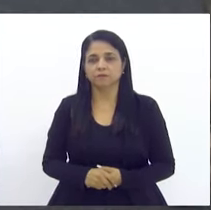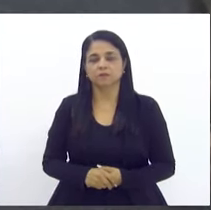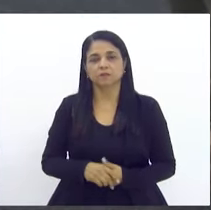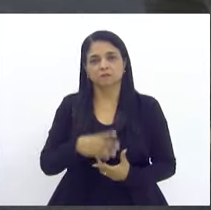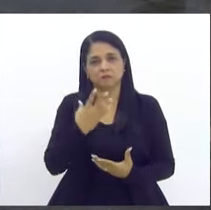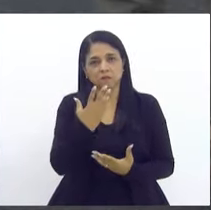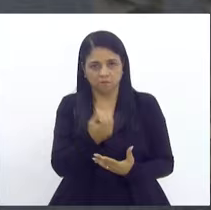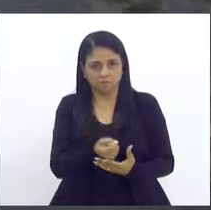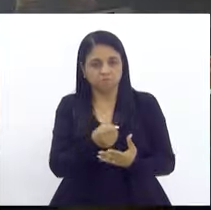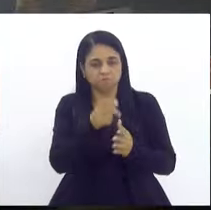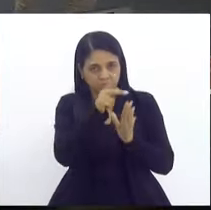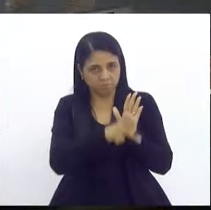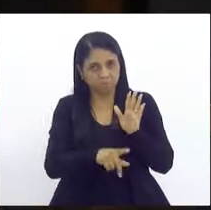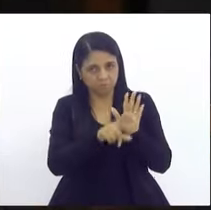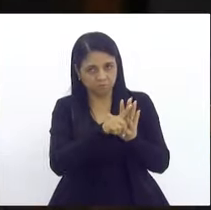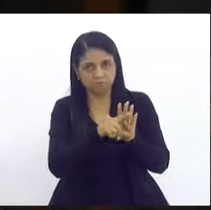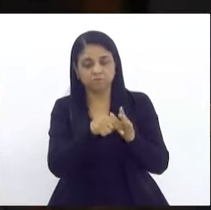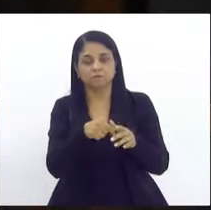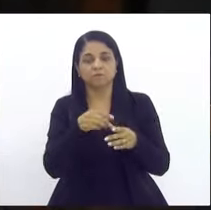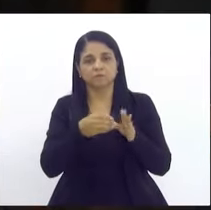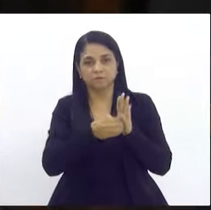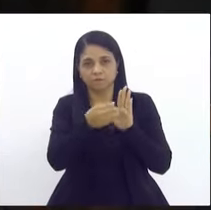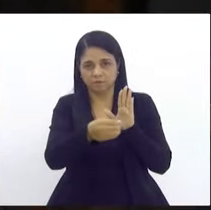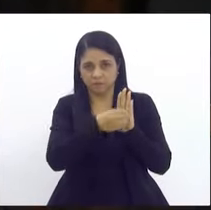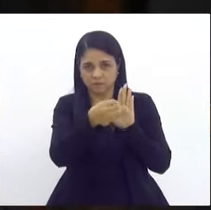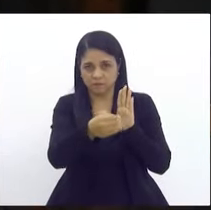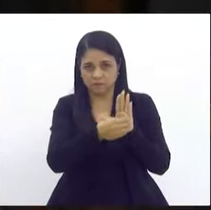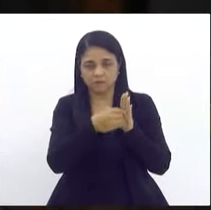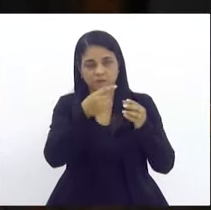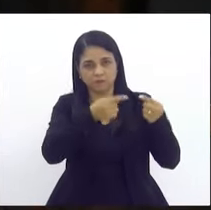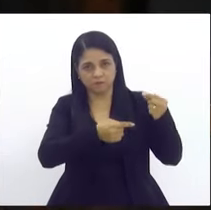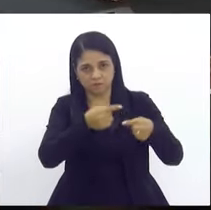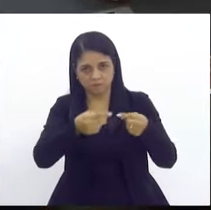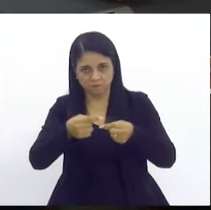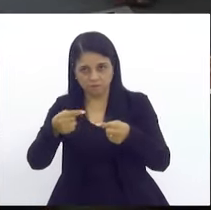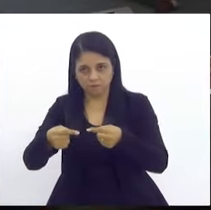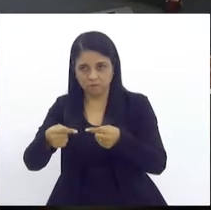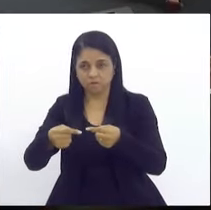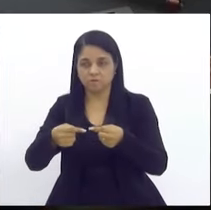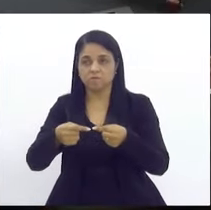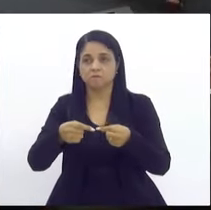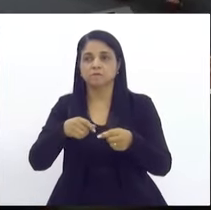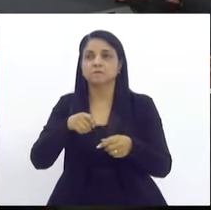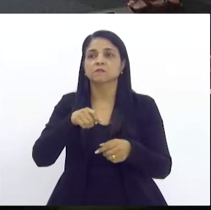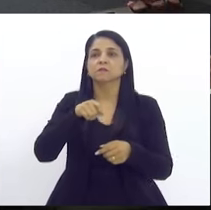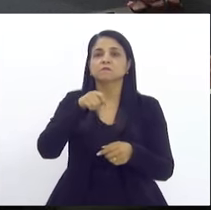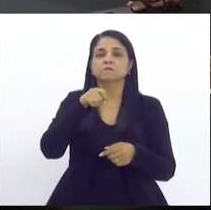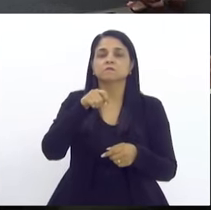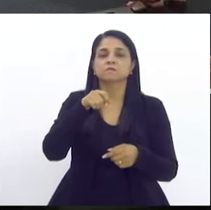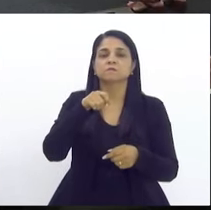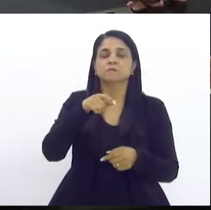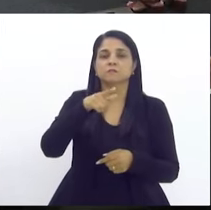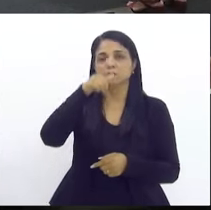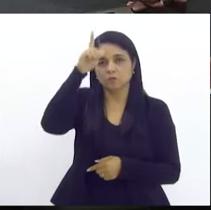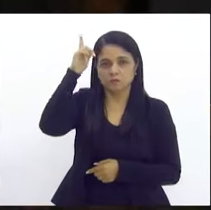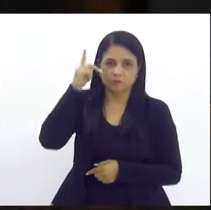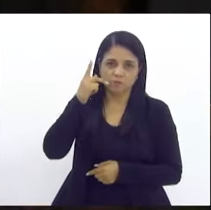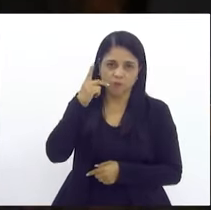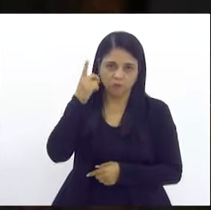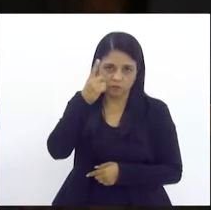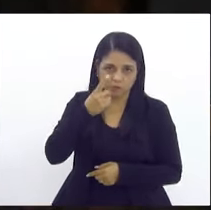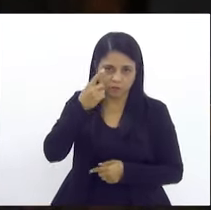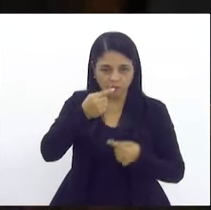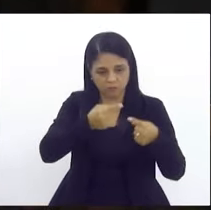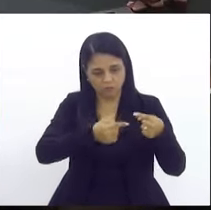Favorável, senhora presidenta. Com os pareceres emitidos em discussão. Para discutir, senhora presidenta. Deputado Luiz Paulo,